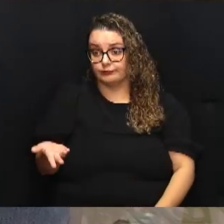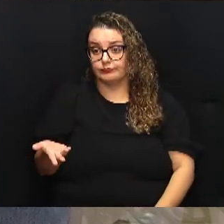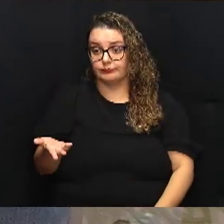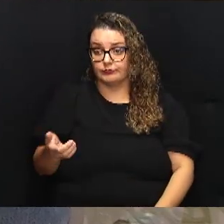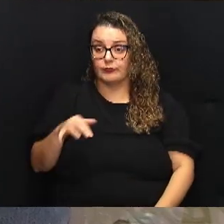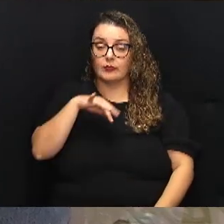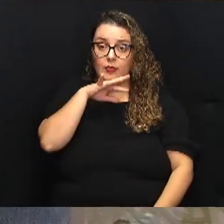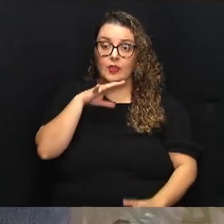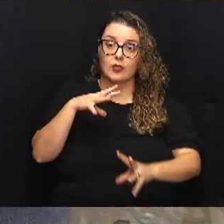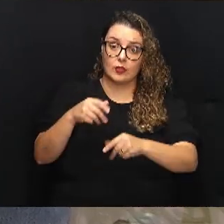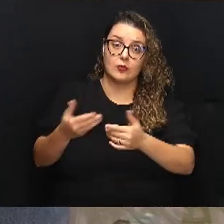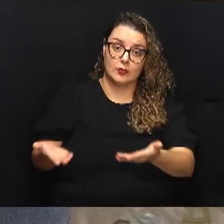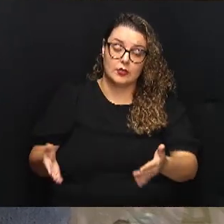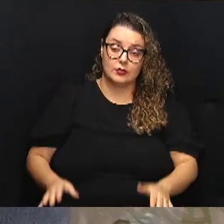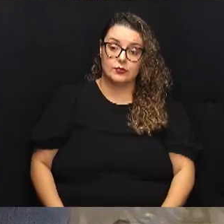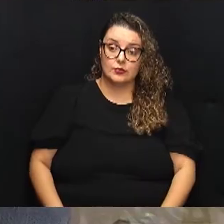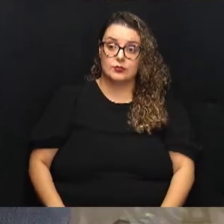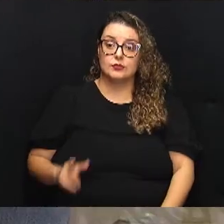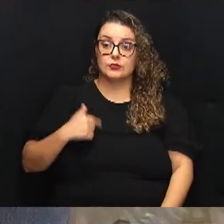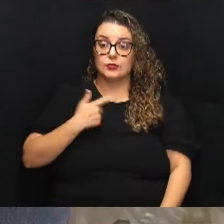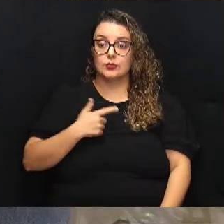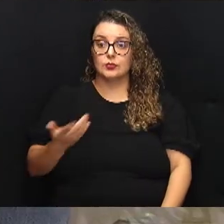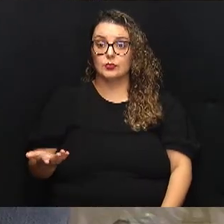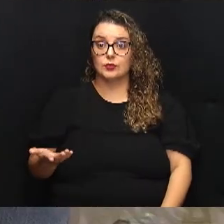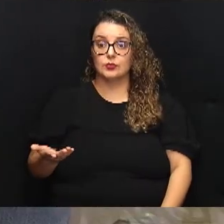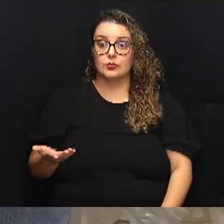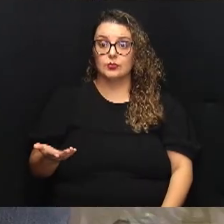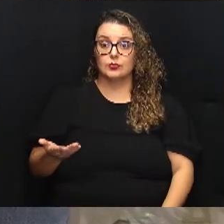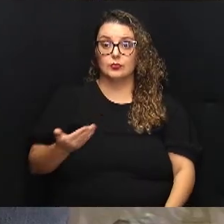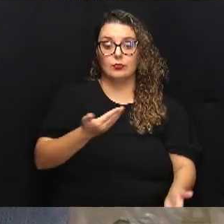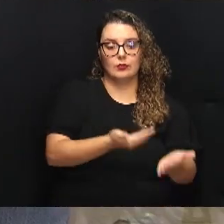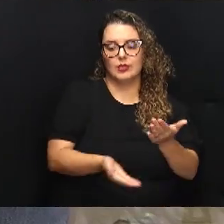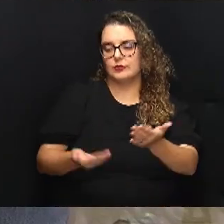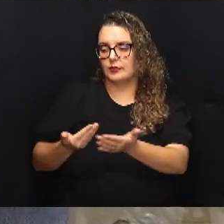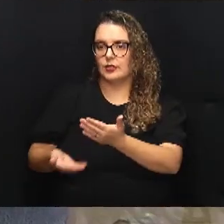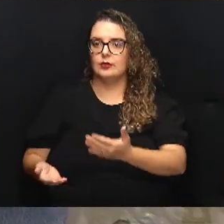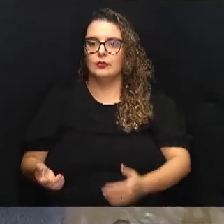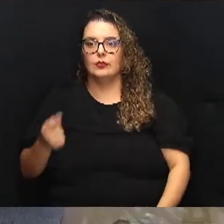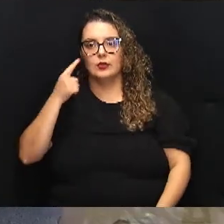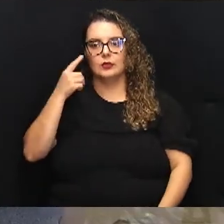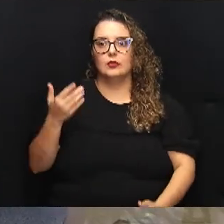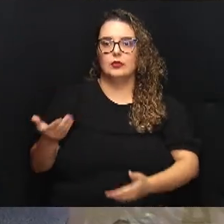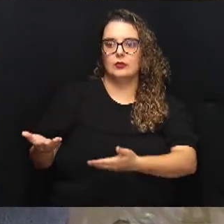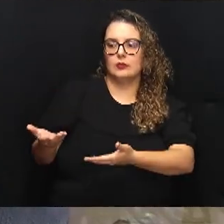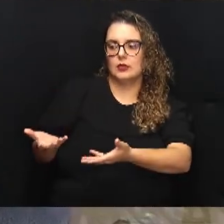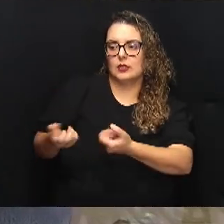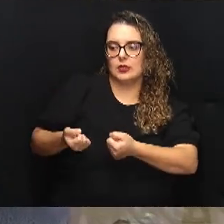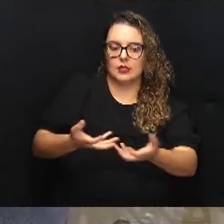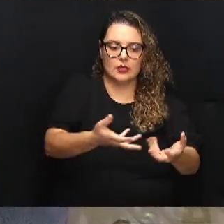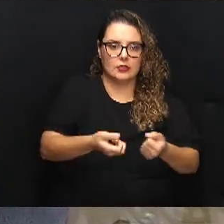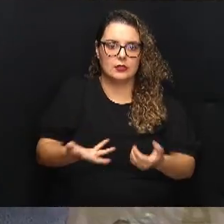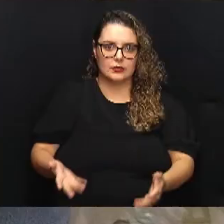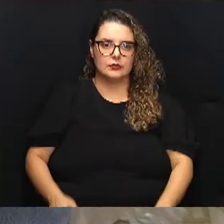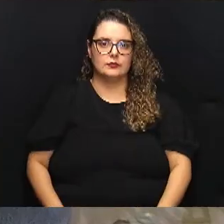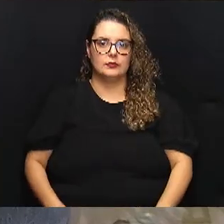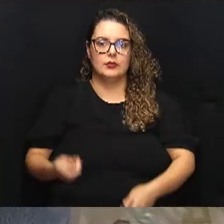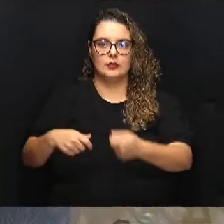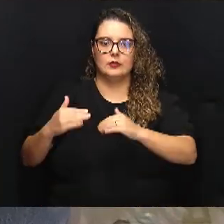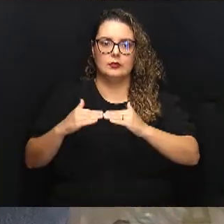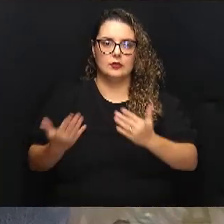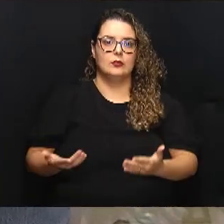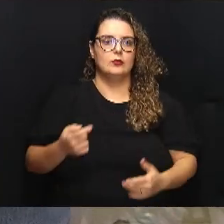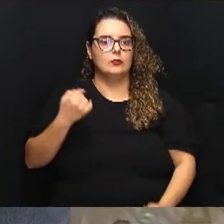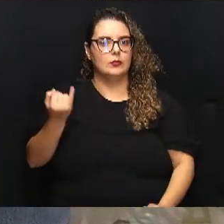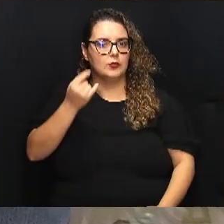para todo mundo. Então a gente está aí no perde-perde. O ideal seria o ganha-ganha, tem que entrar em negociação. Importante, então, é não entrar em